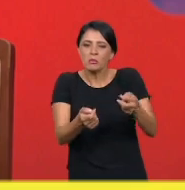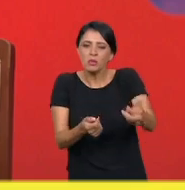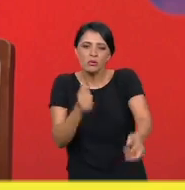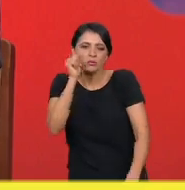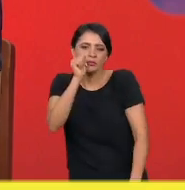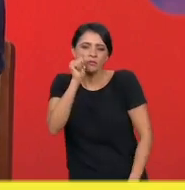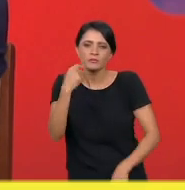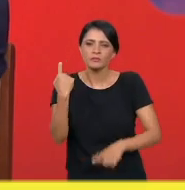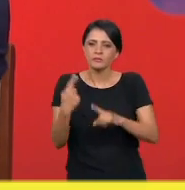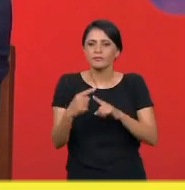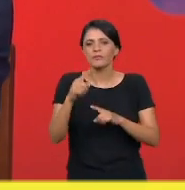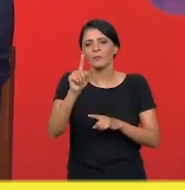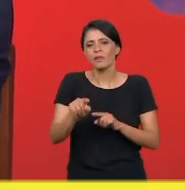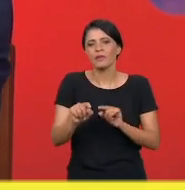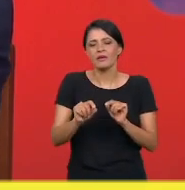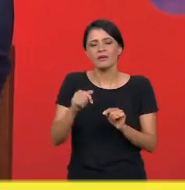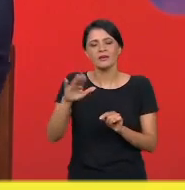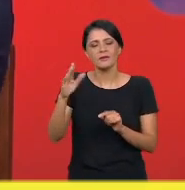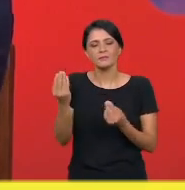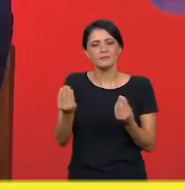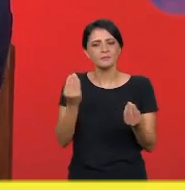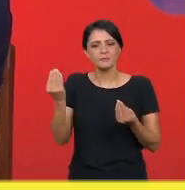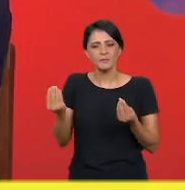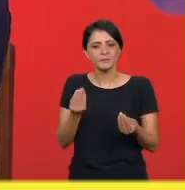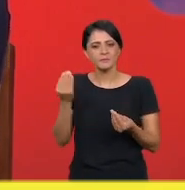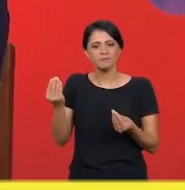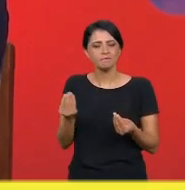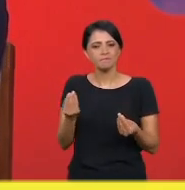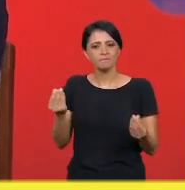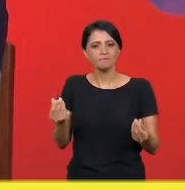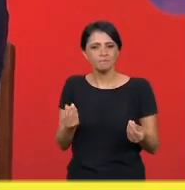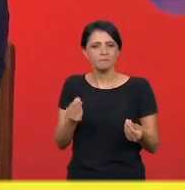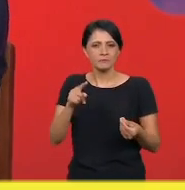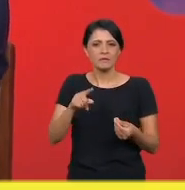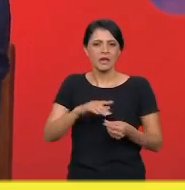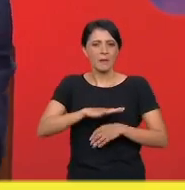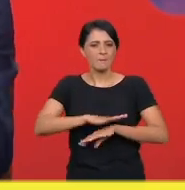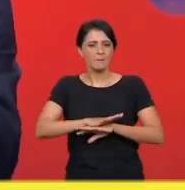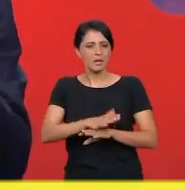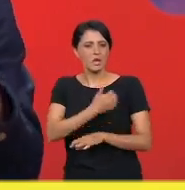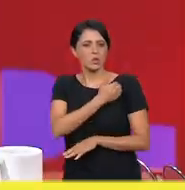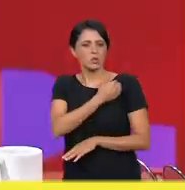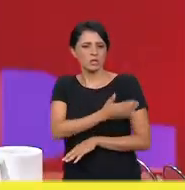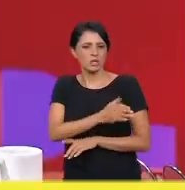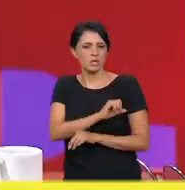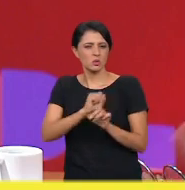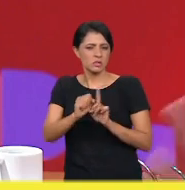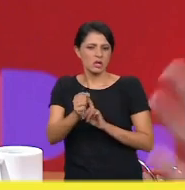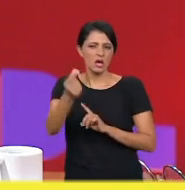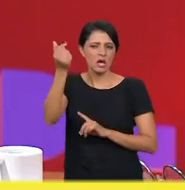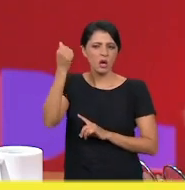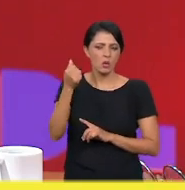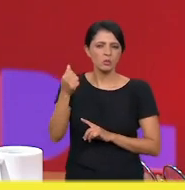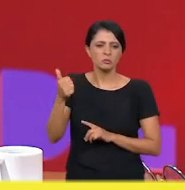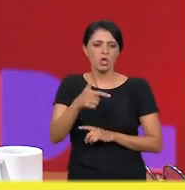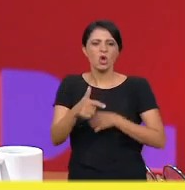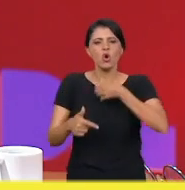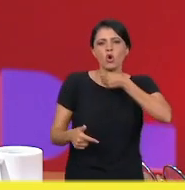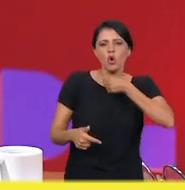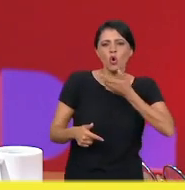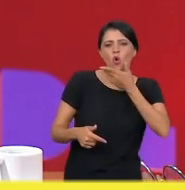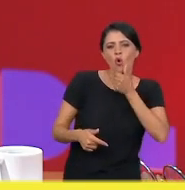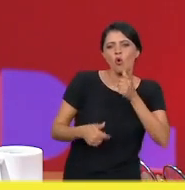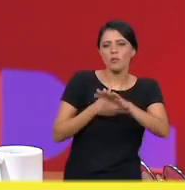exatamente porque é uma questão mais de até um preconceito social mais antigo, que os homens iam para as